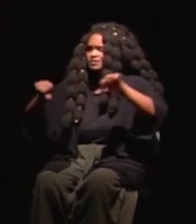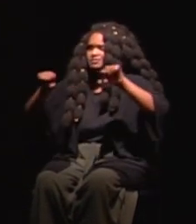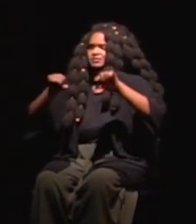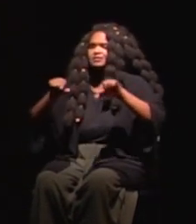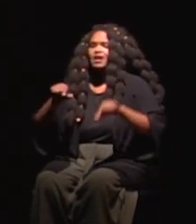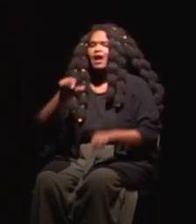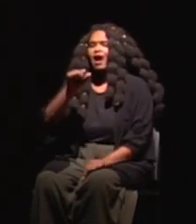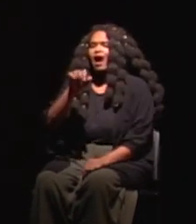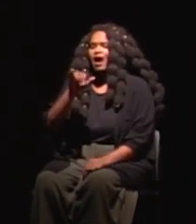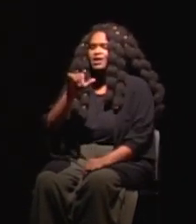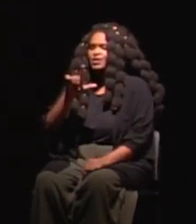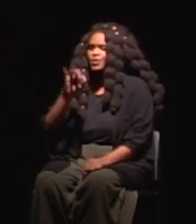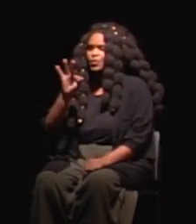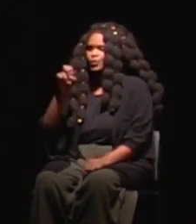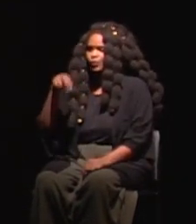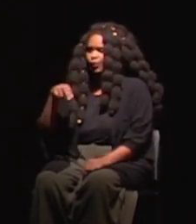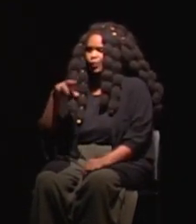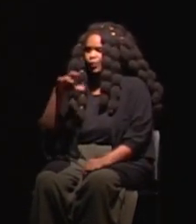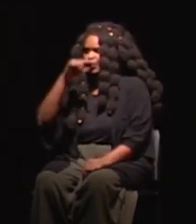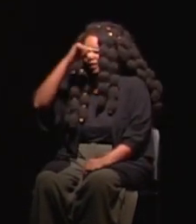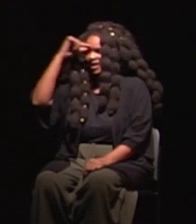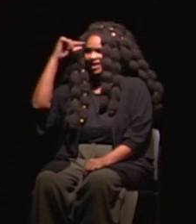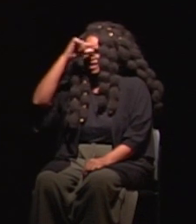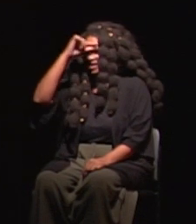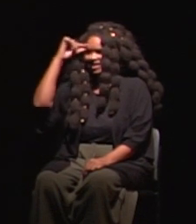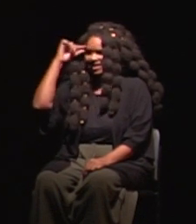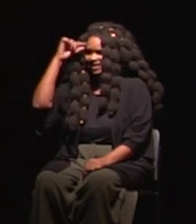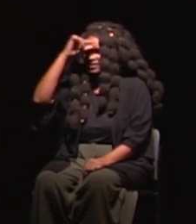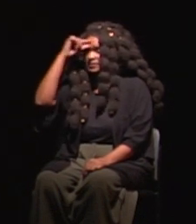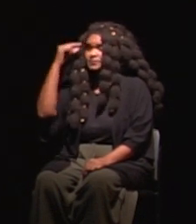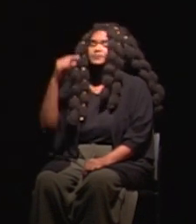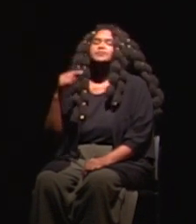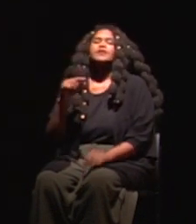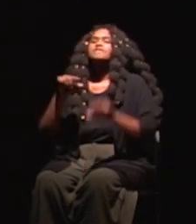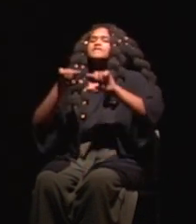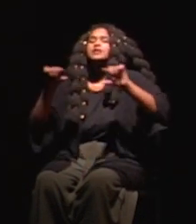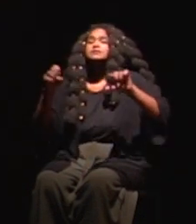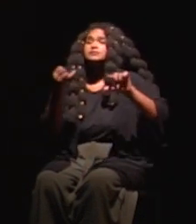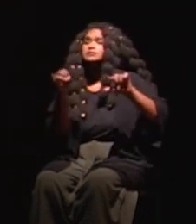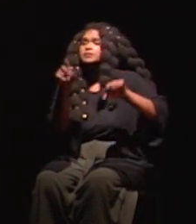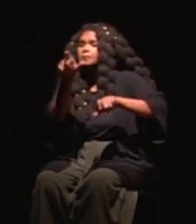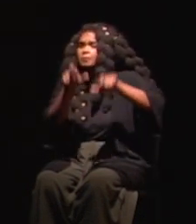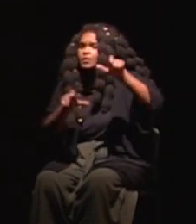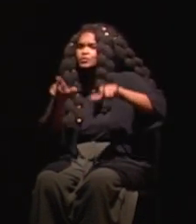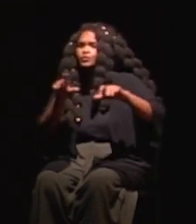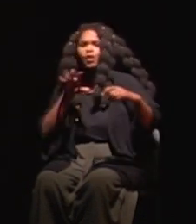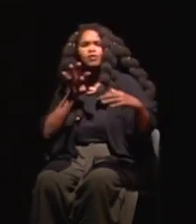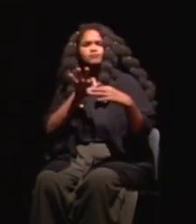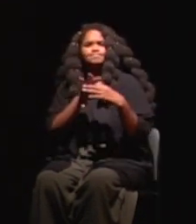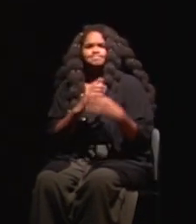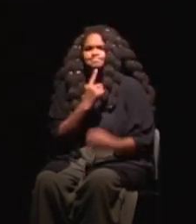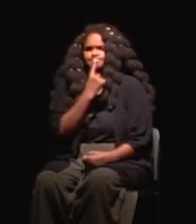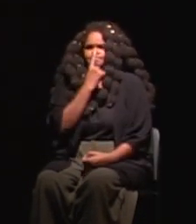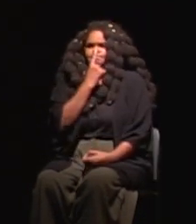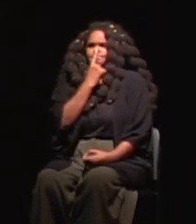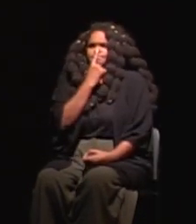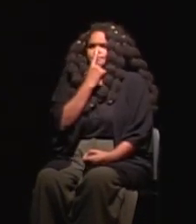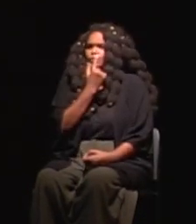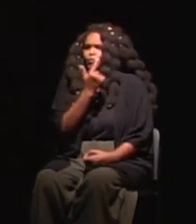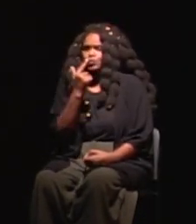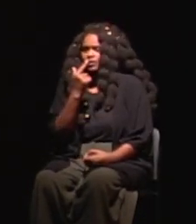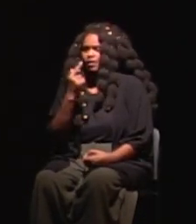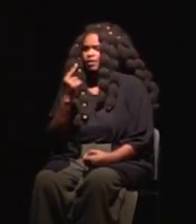Ailton Krenak, que é: se as pessoas não tiverem vínculos profundos em